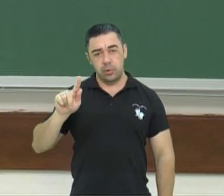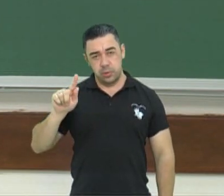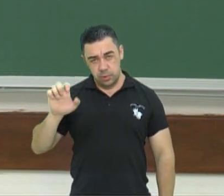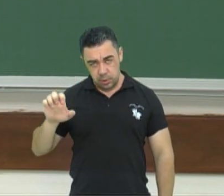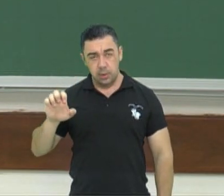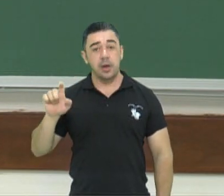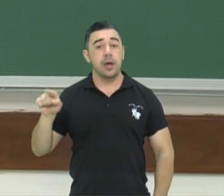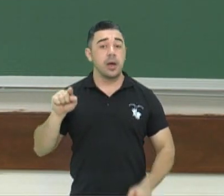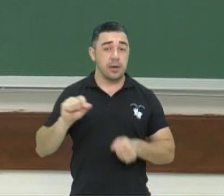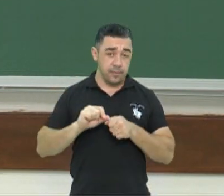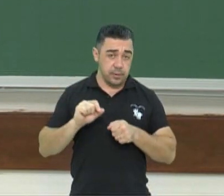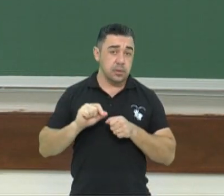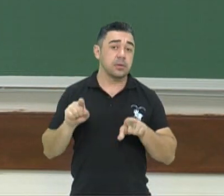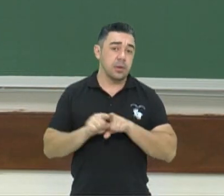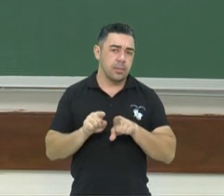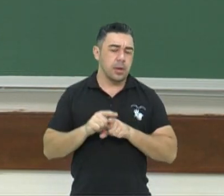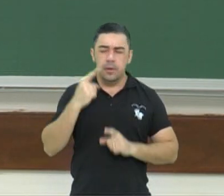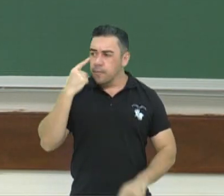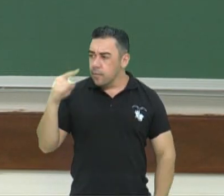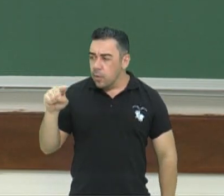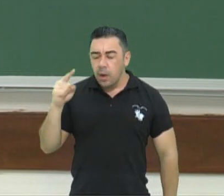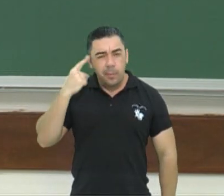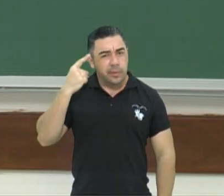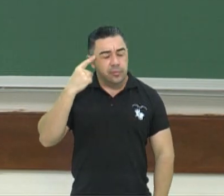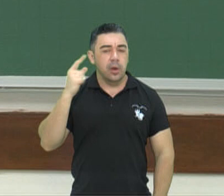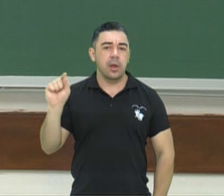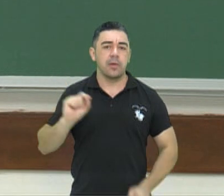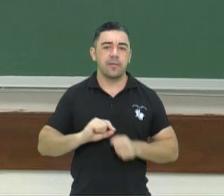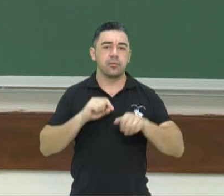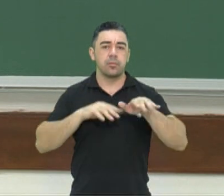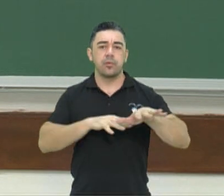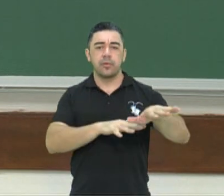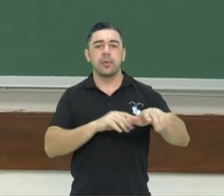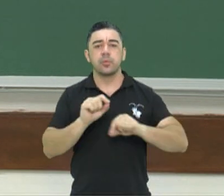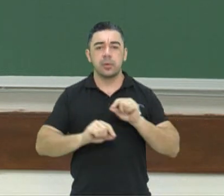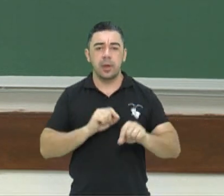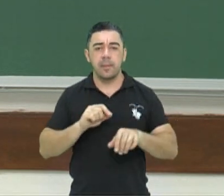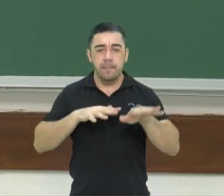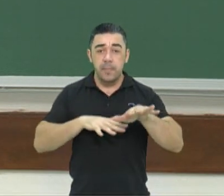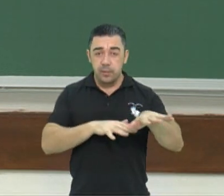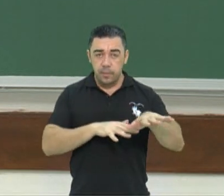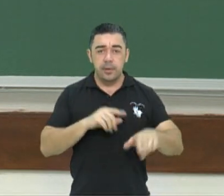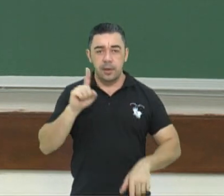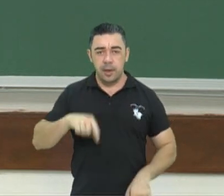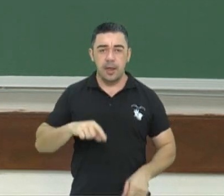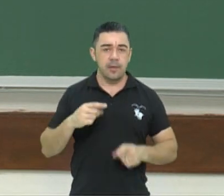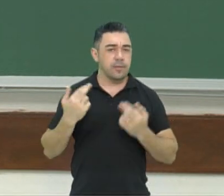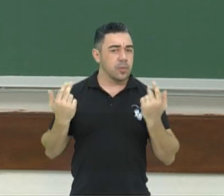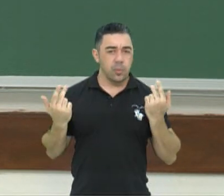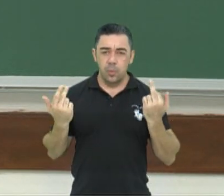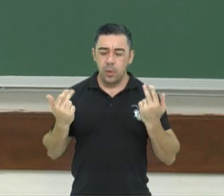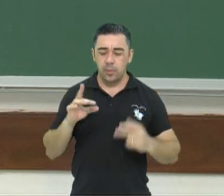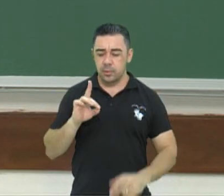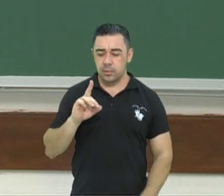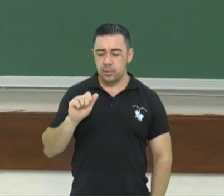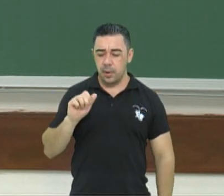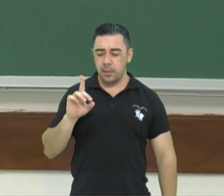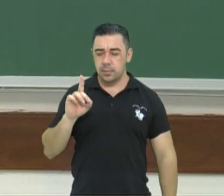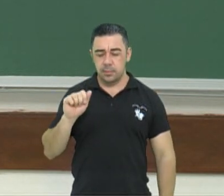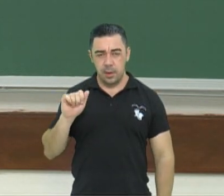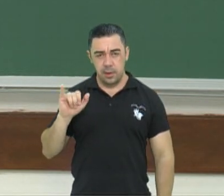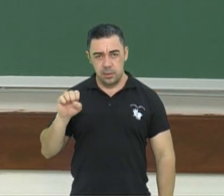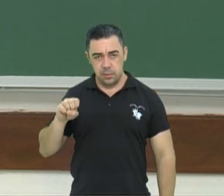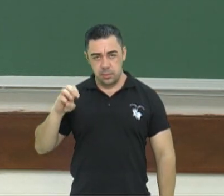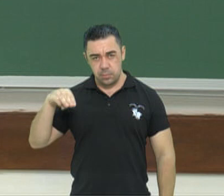fazia performance, ele achou aquilo genial, e ele fez um manifesto. Esse manifesto, ele fez igualmente ao dadaísmo. Ele pegou